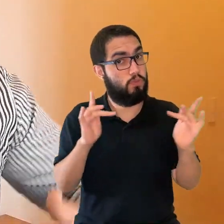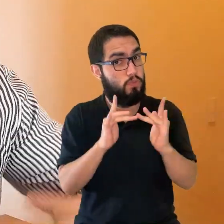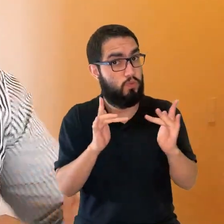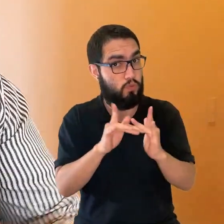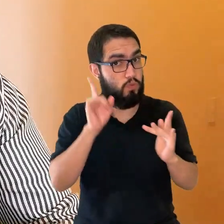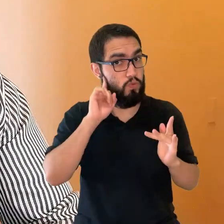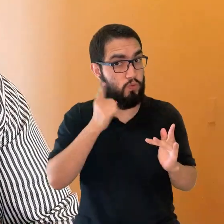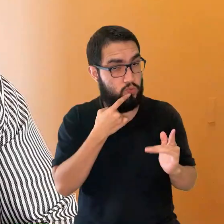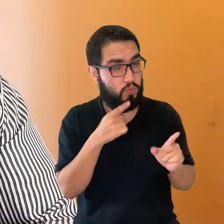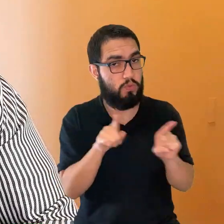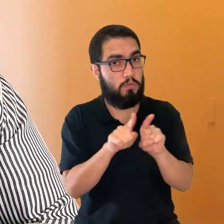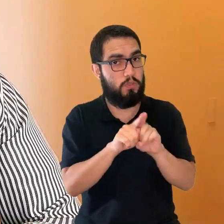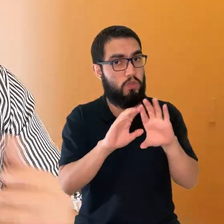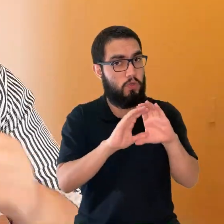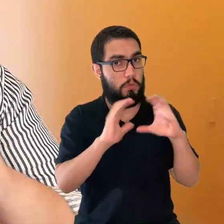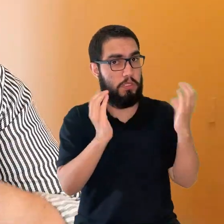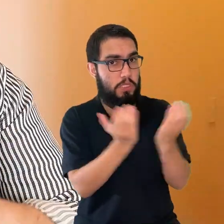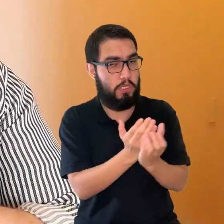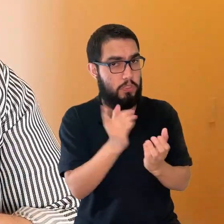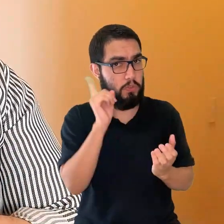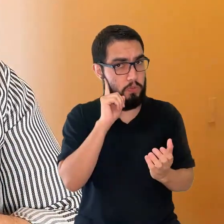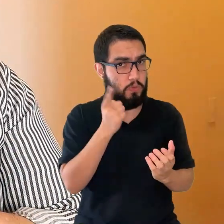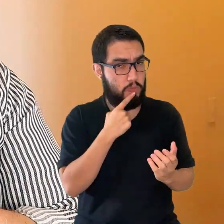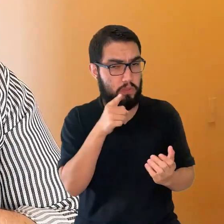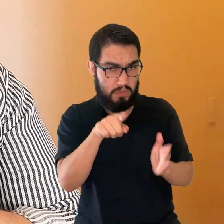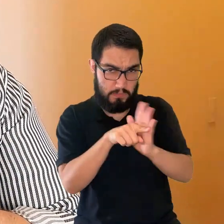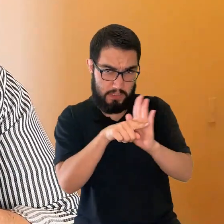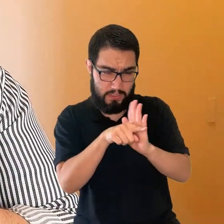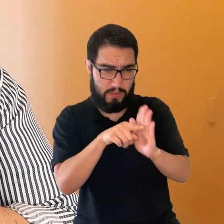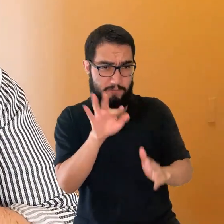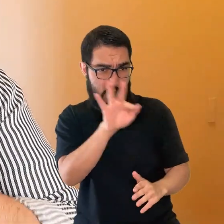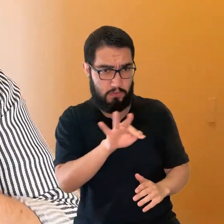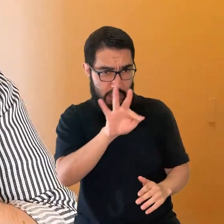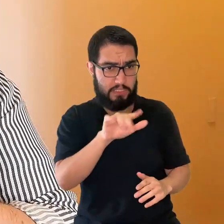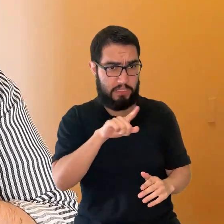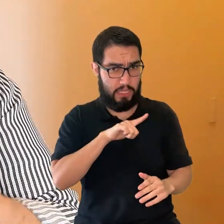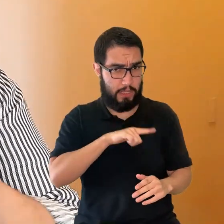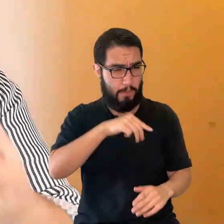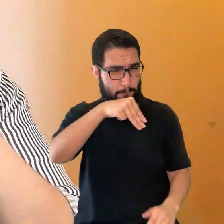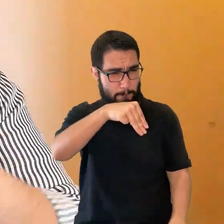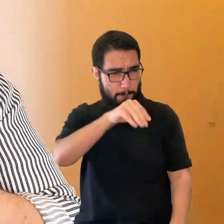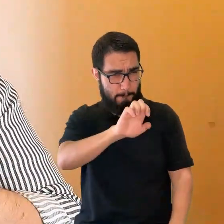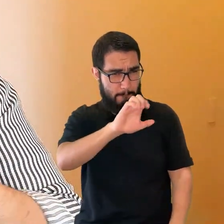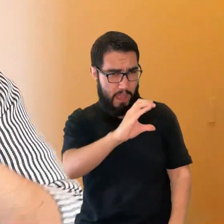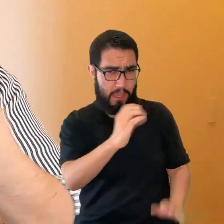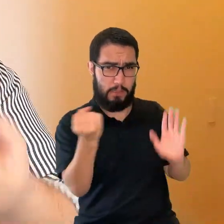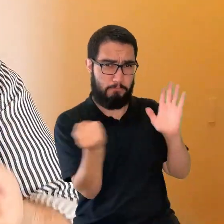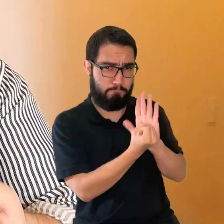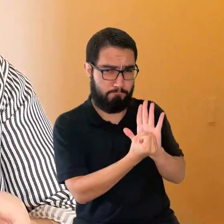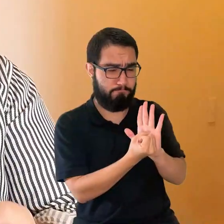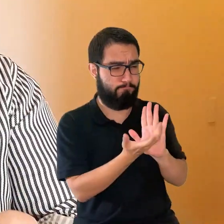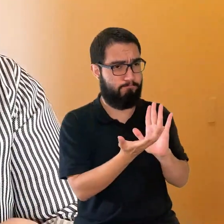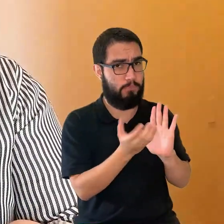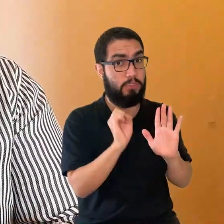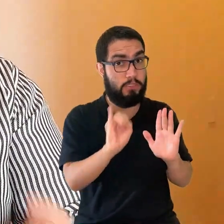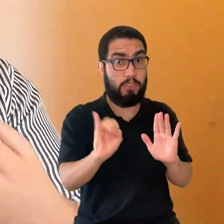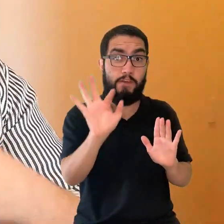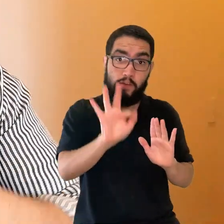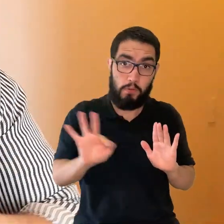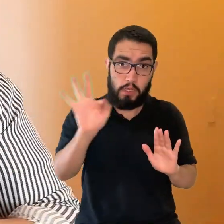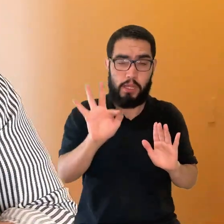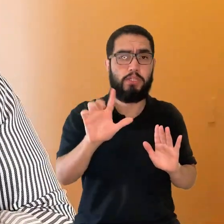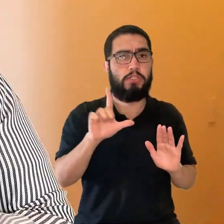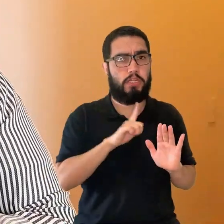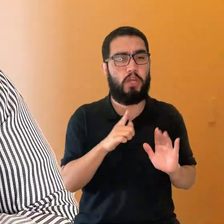com surdos, com a comunidade surda. Pesquise se a faculdade ela é reconhecida pelo MEC, o curso ele é reconhecido pelo MEC,